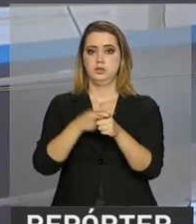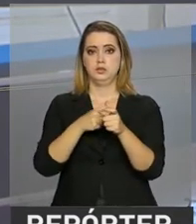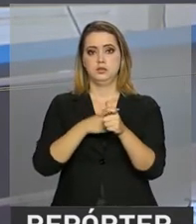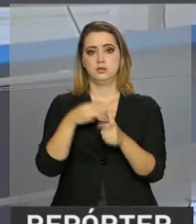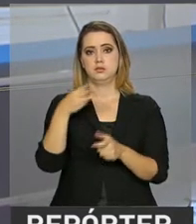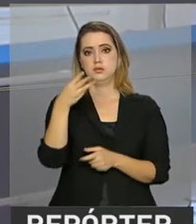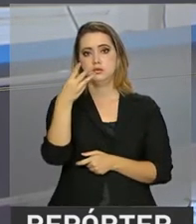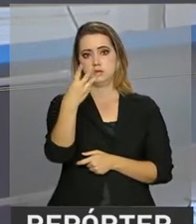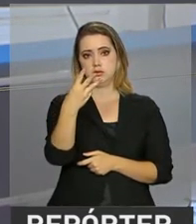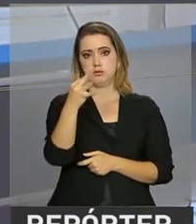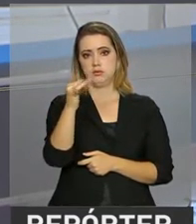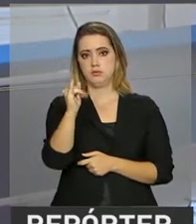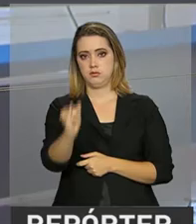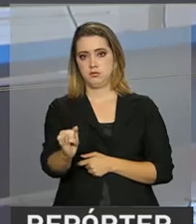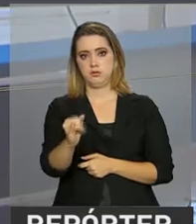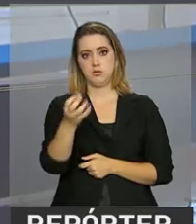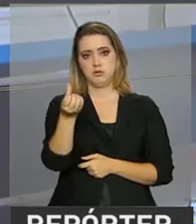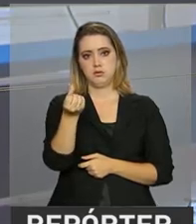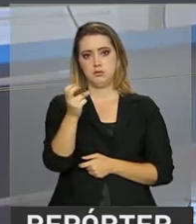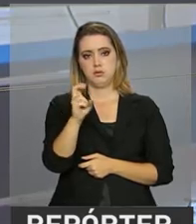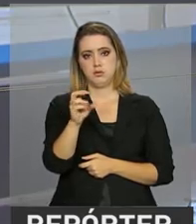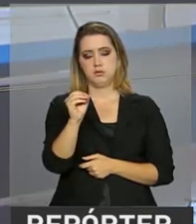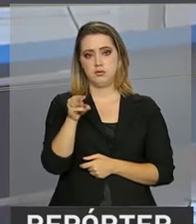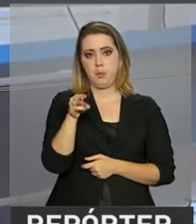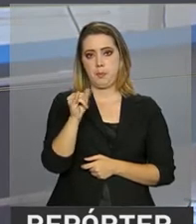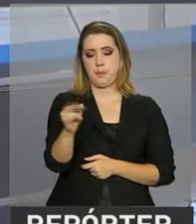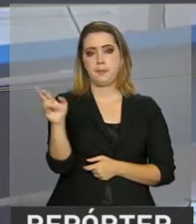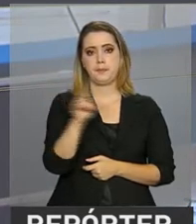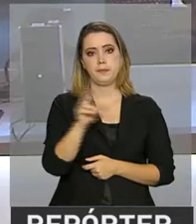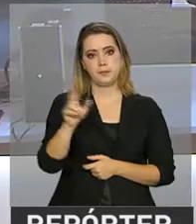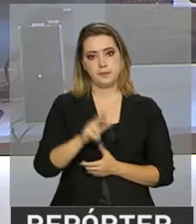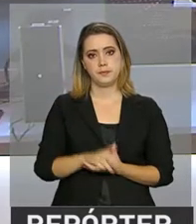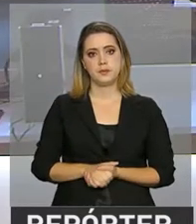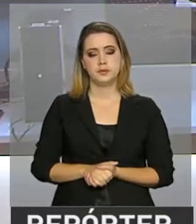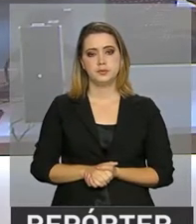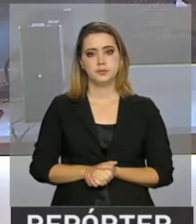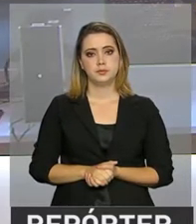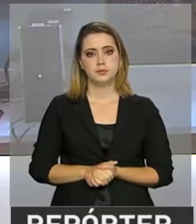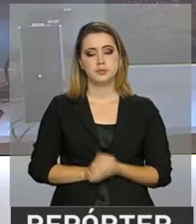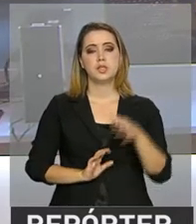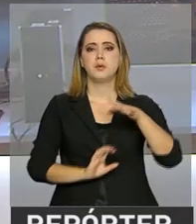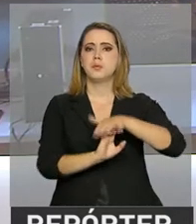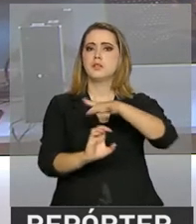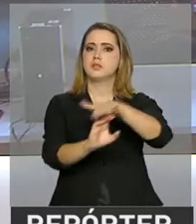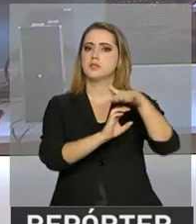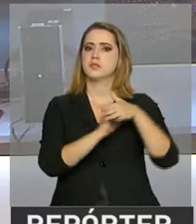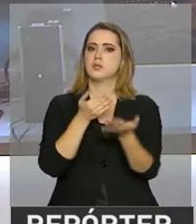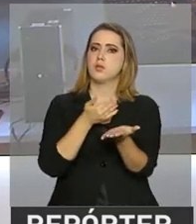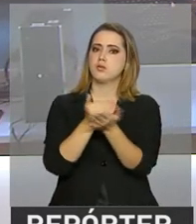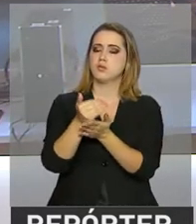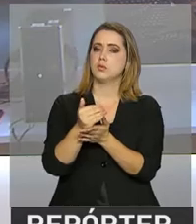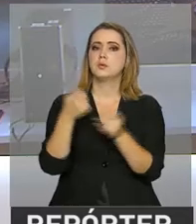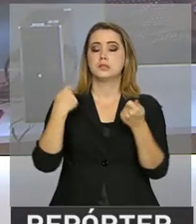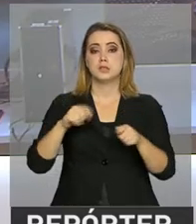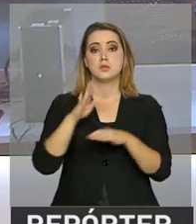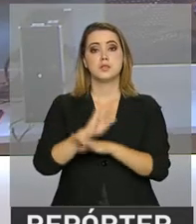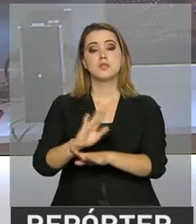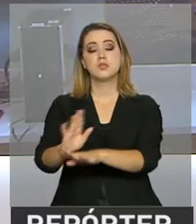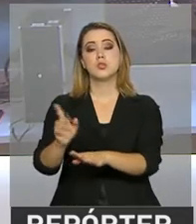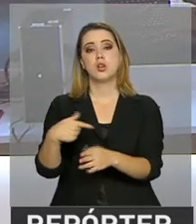3 trilhões em 650 bilhões de reais empresas iniciantes que precisam de um pontapé inicial